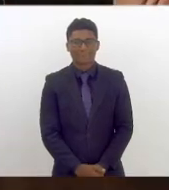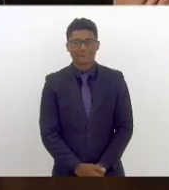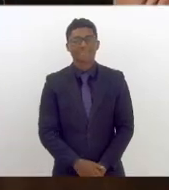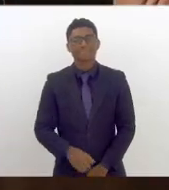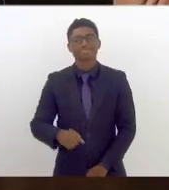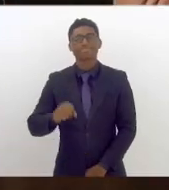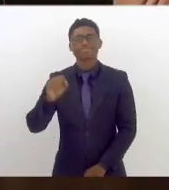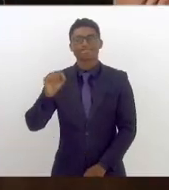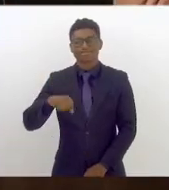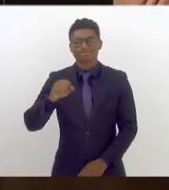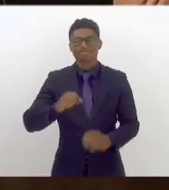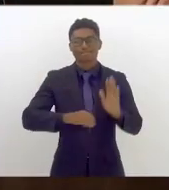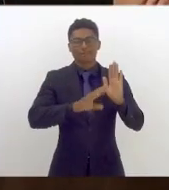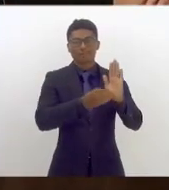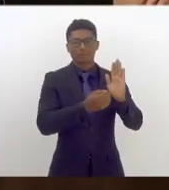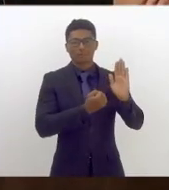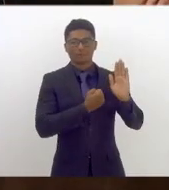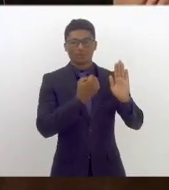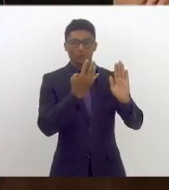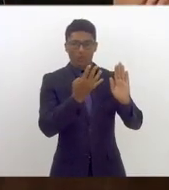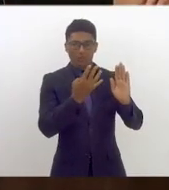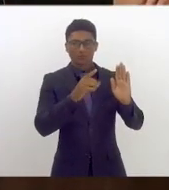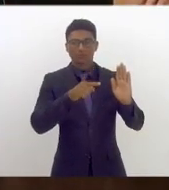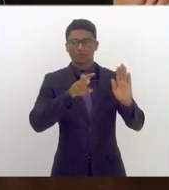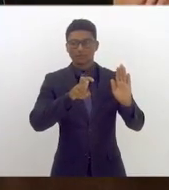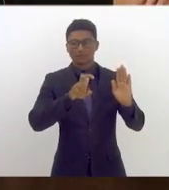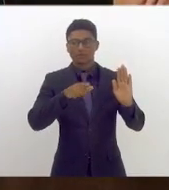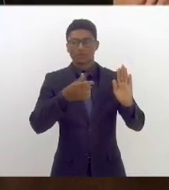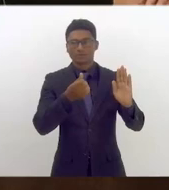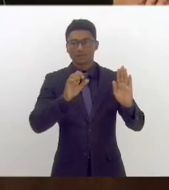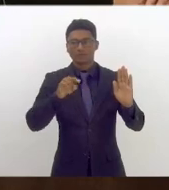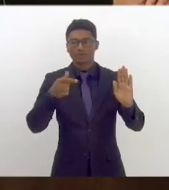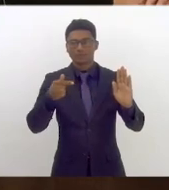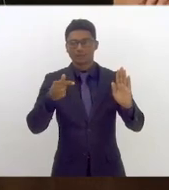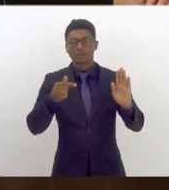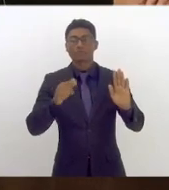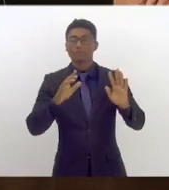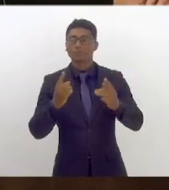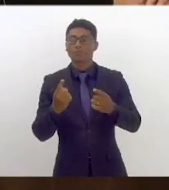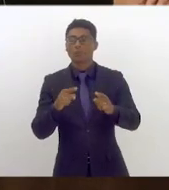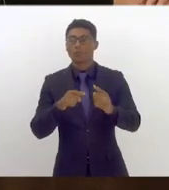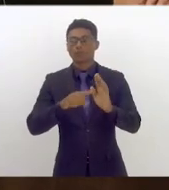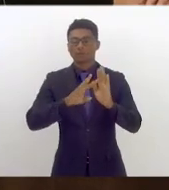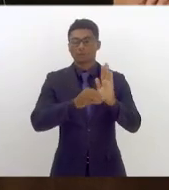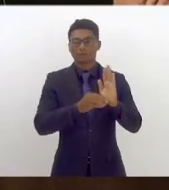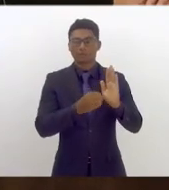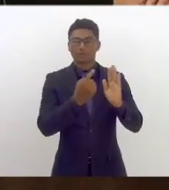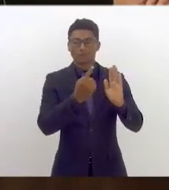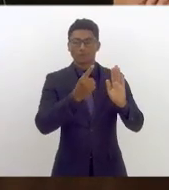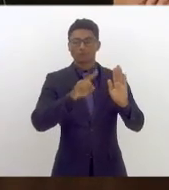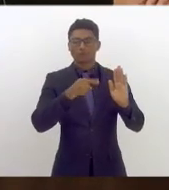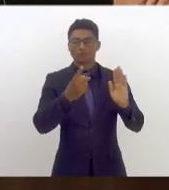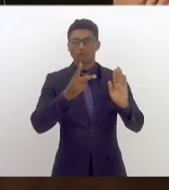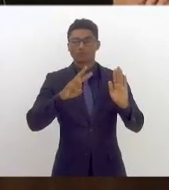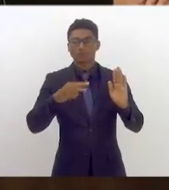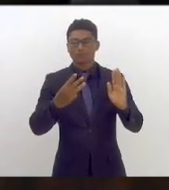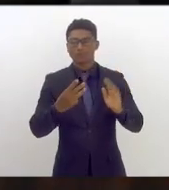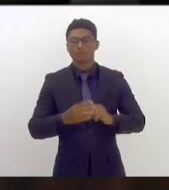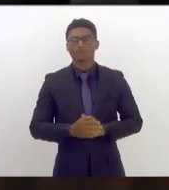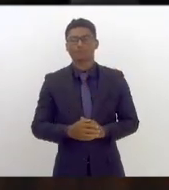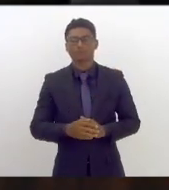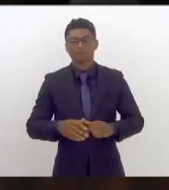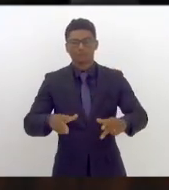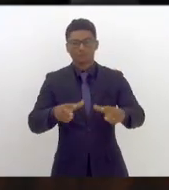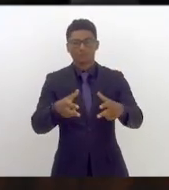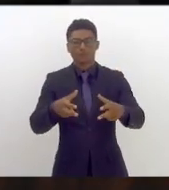Favorável às emendas 4, 5, 6 e 7 e contrário às emendas 1, 2 e 3. Pela Comissão de Defesa